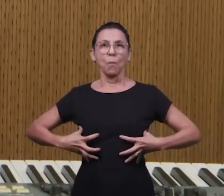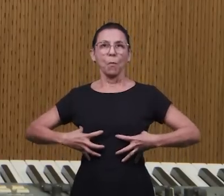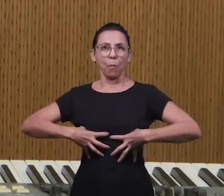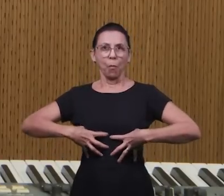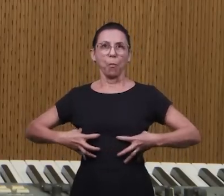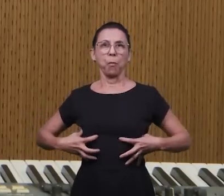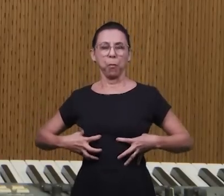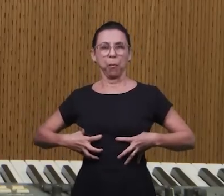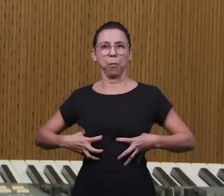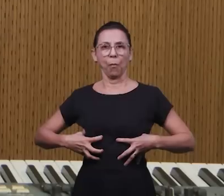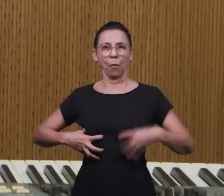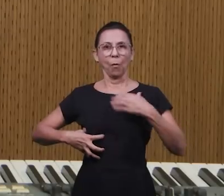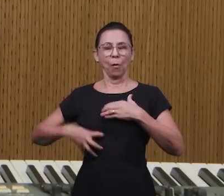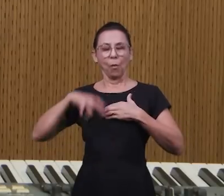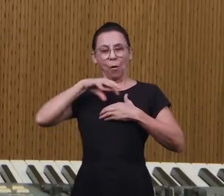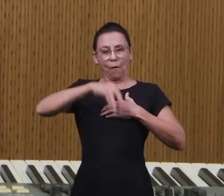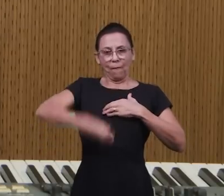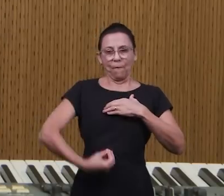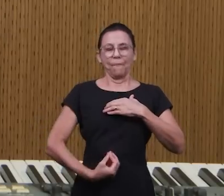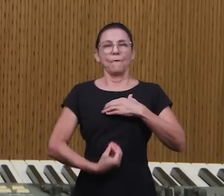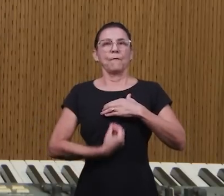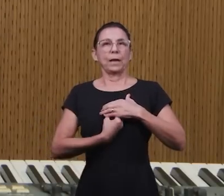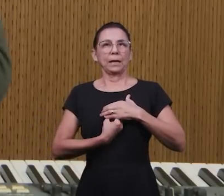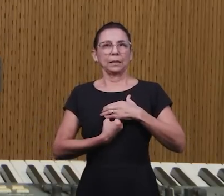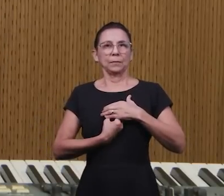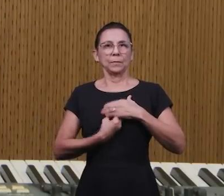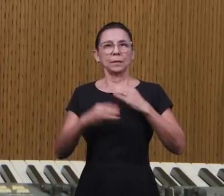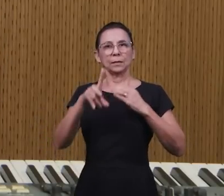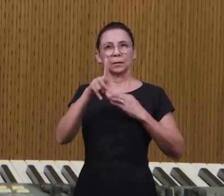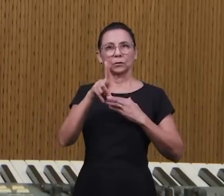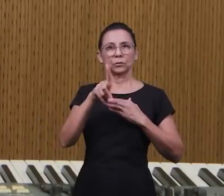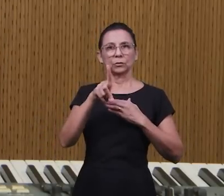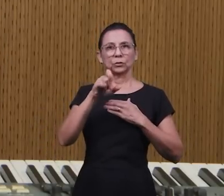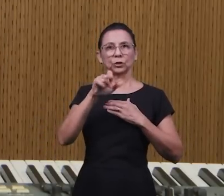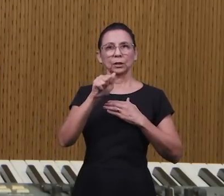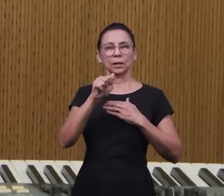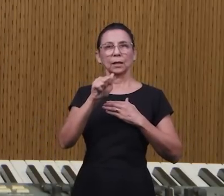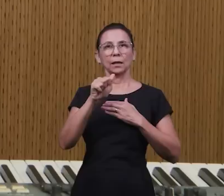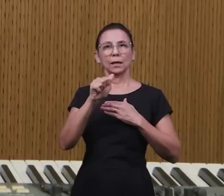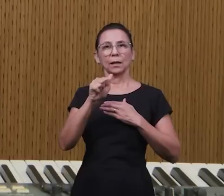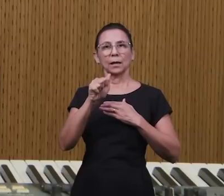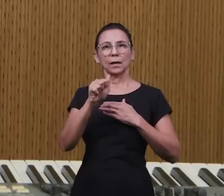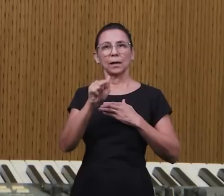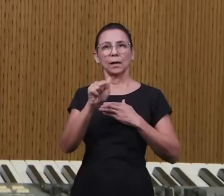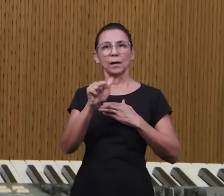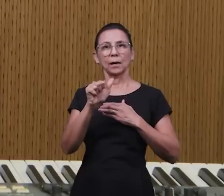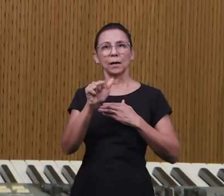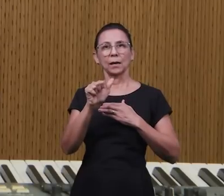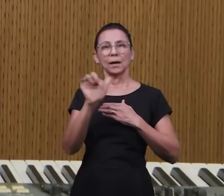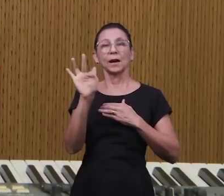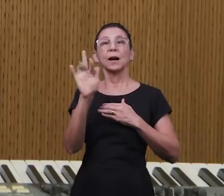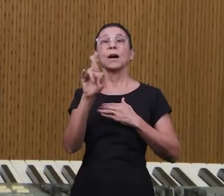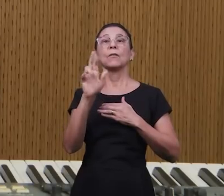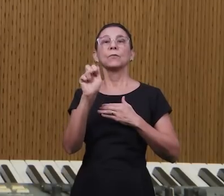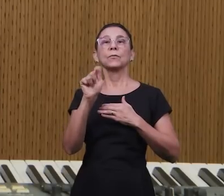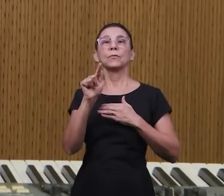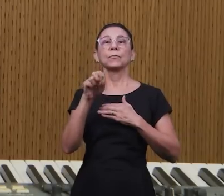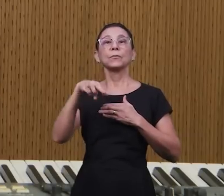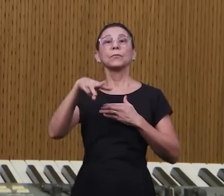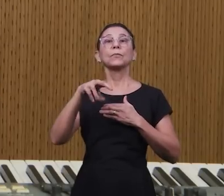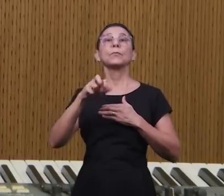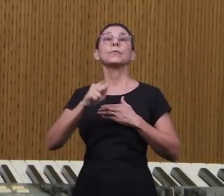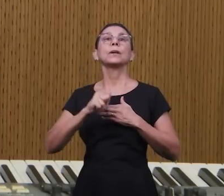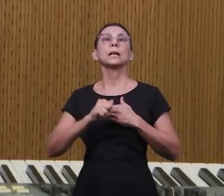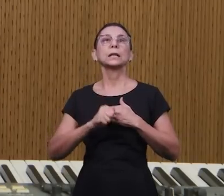de diafragma. E por que já começo a nossa aula com essa imagem? Porque essa é